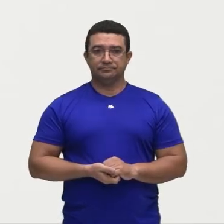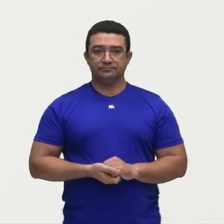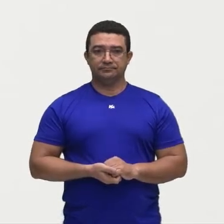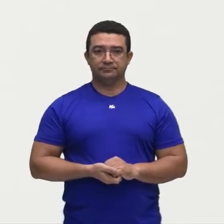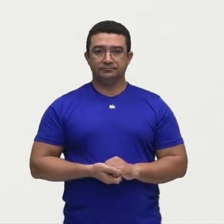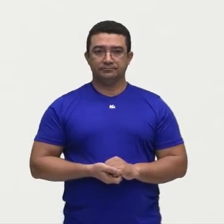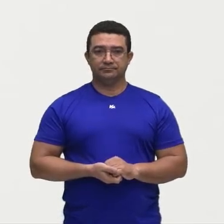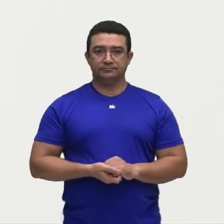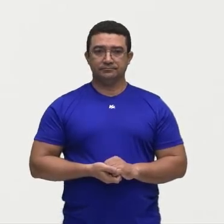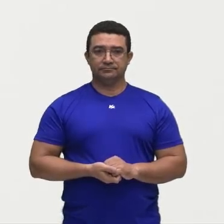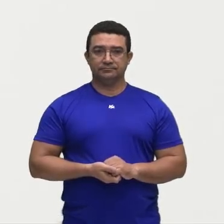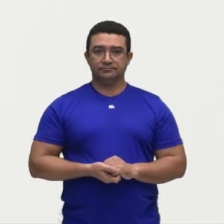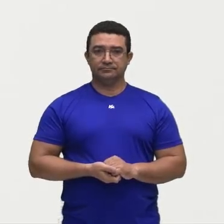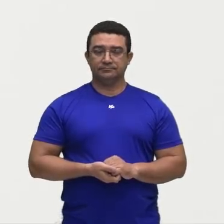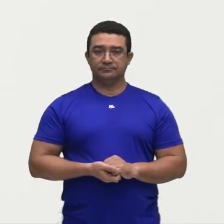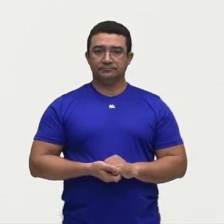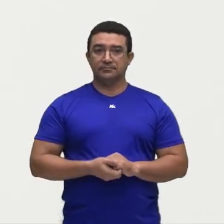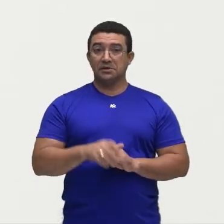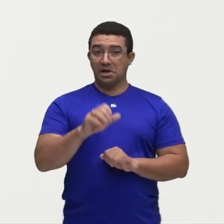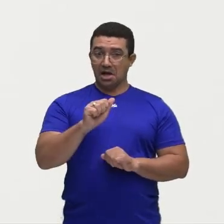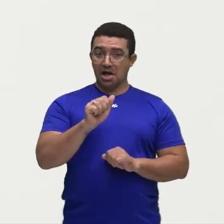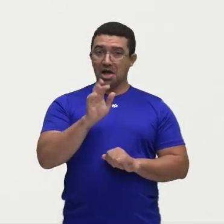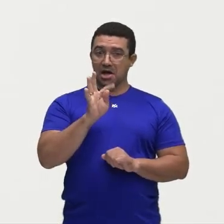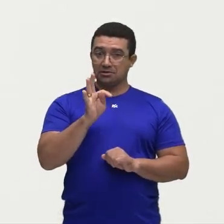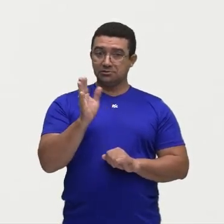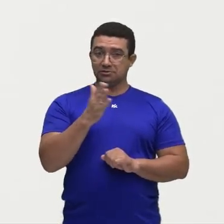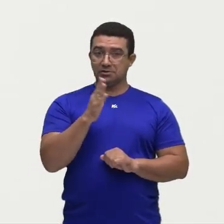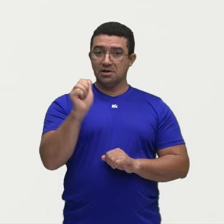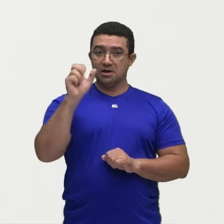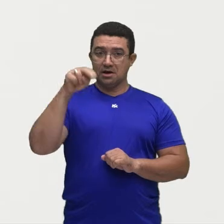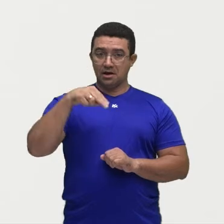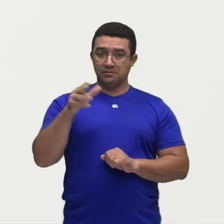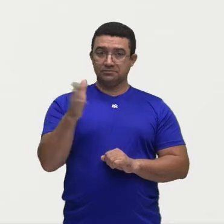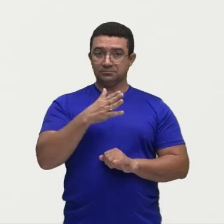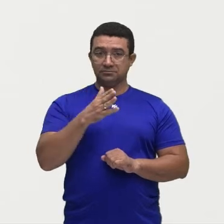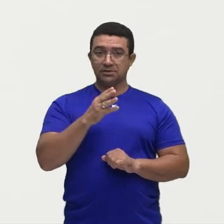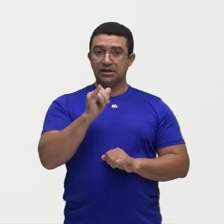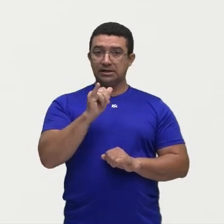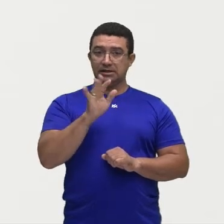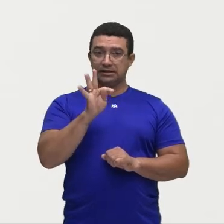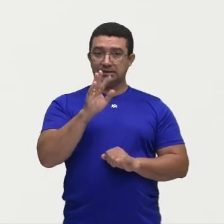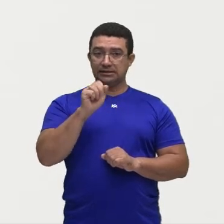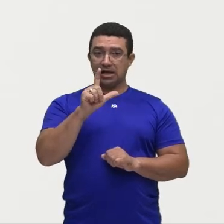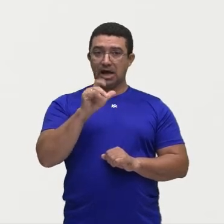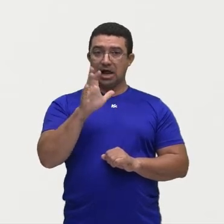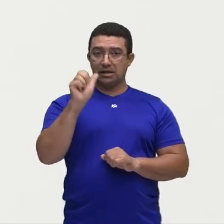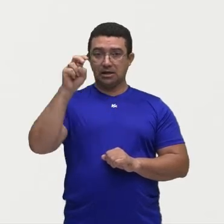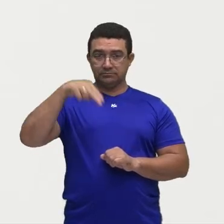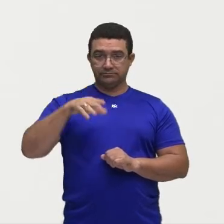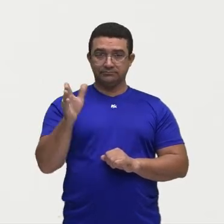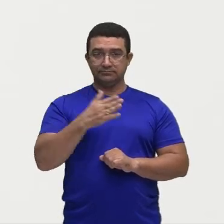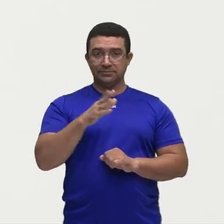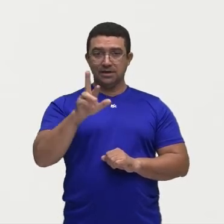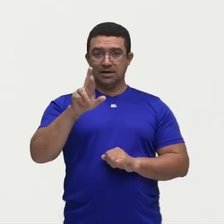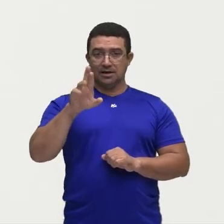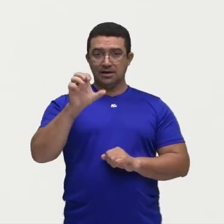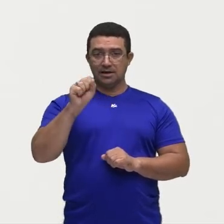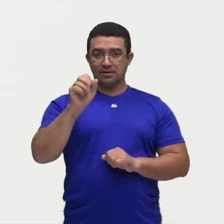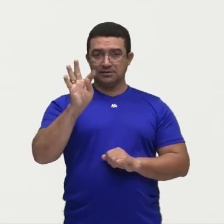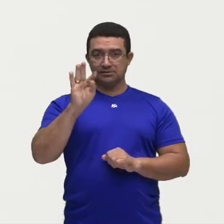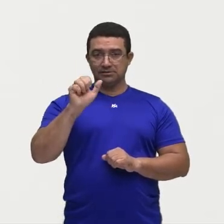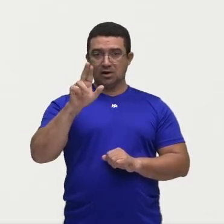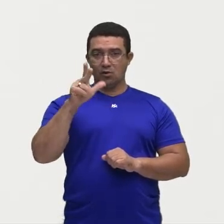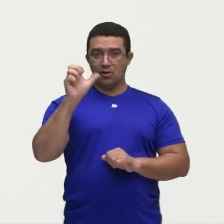resposta? At an Italian restaurant. Num restaurante italiano.